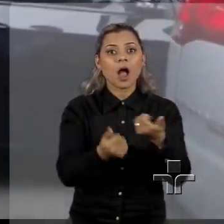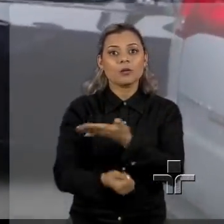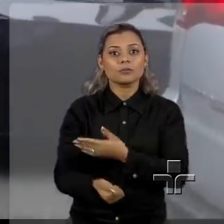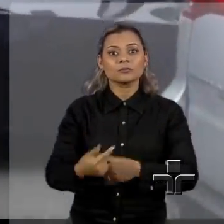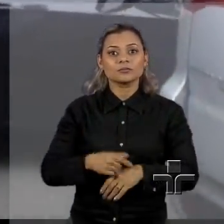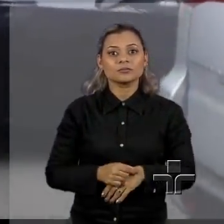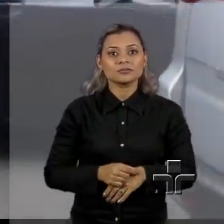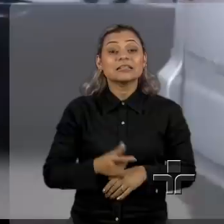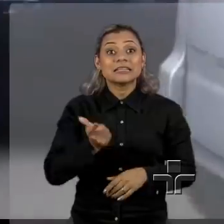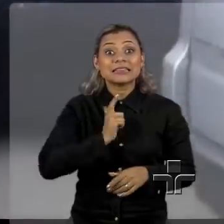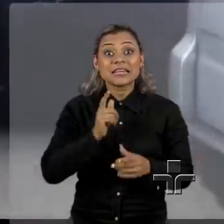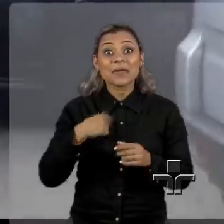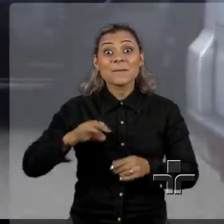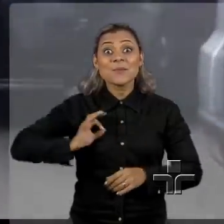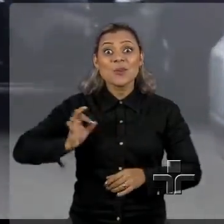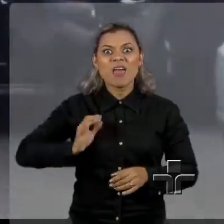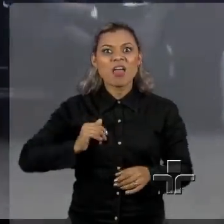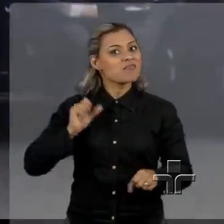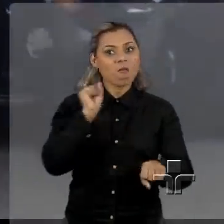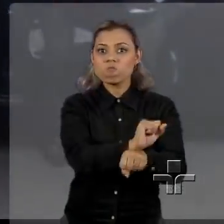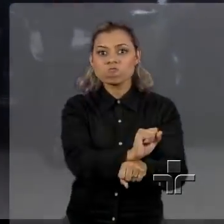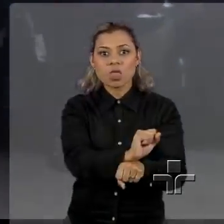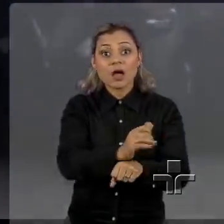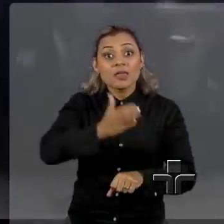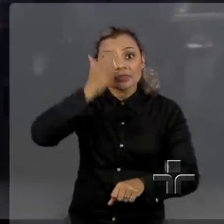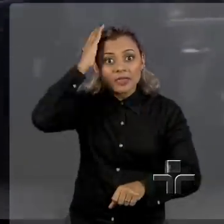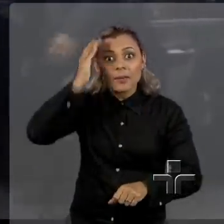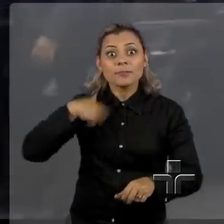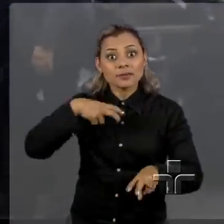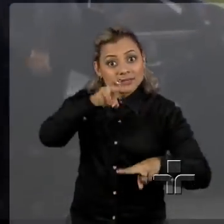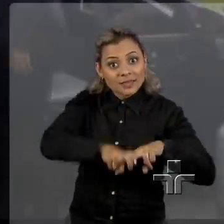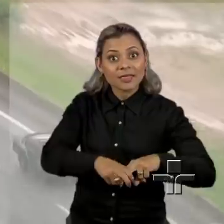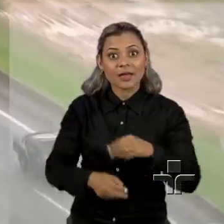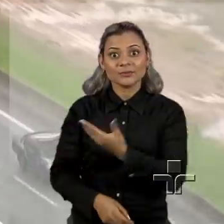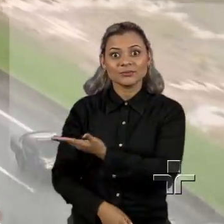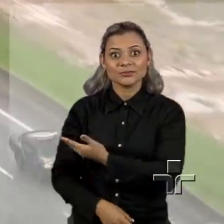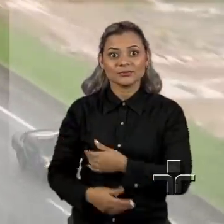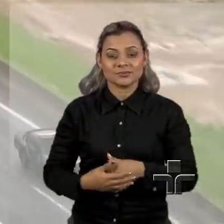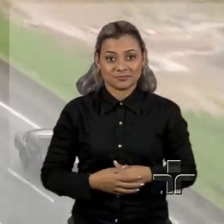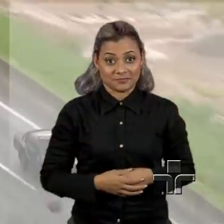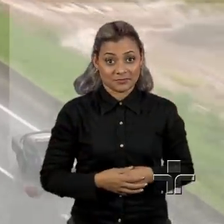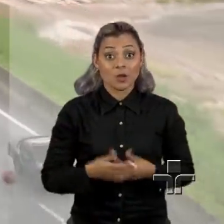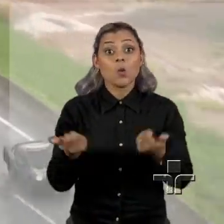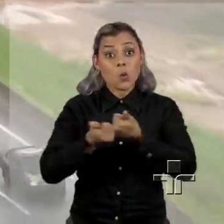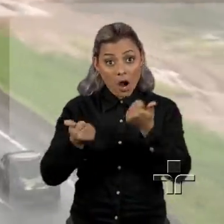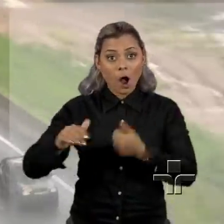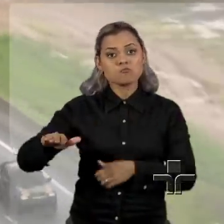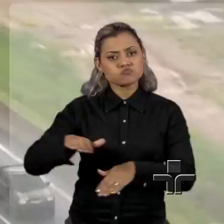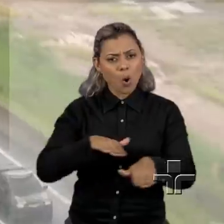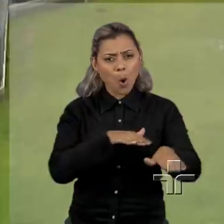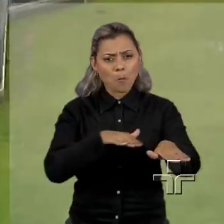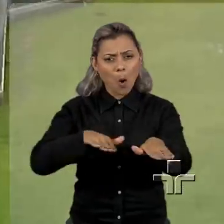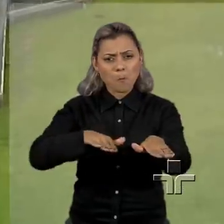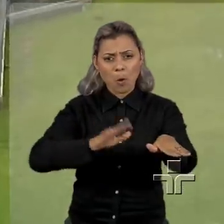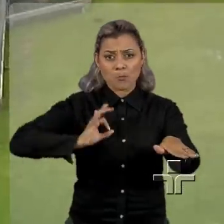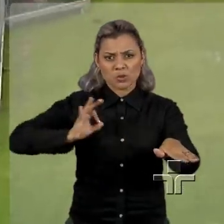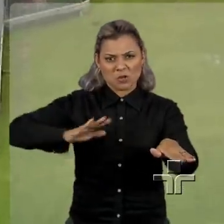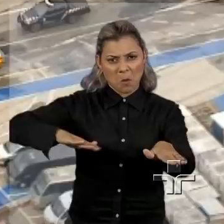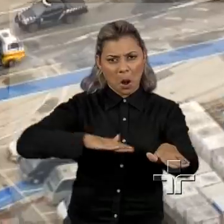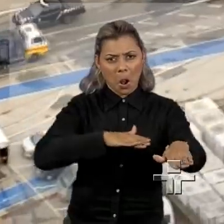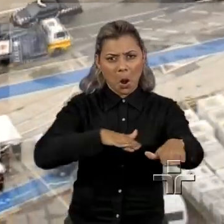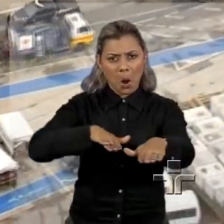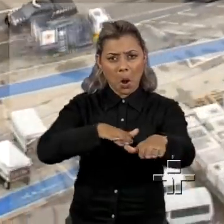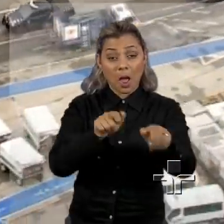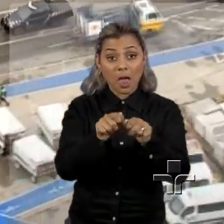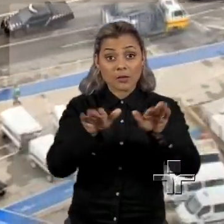por agentes da Polícia Federal. Temer estava no banco de trás. O carro seguiu em comboio para o aeroporto de Cumbica,